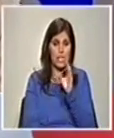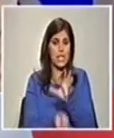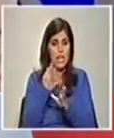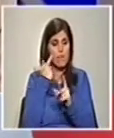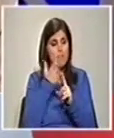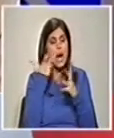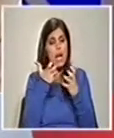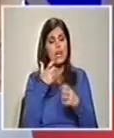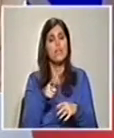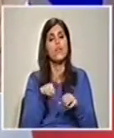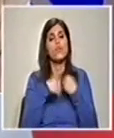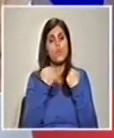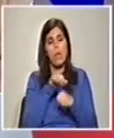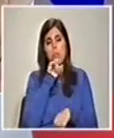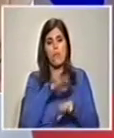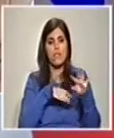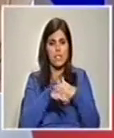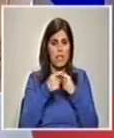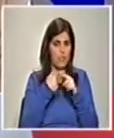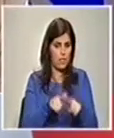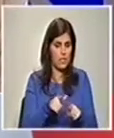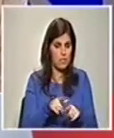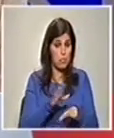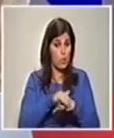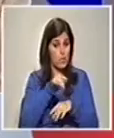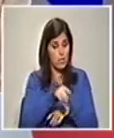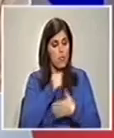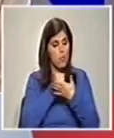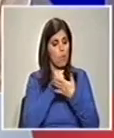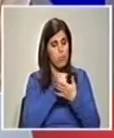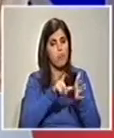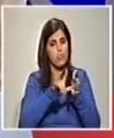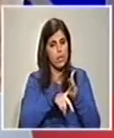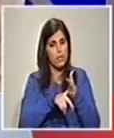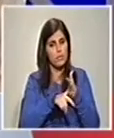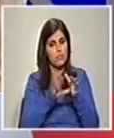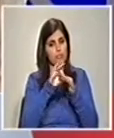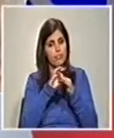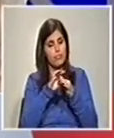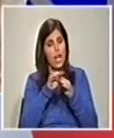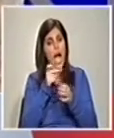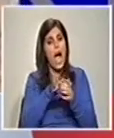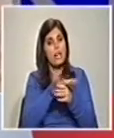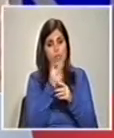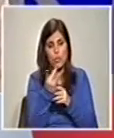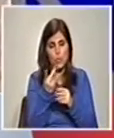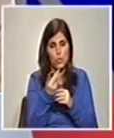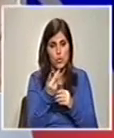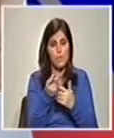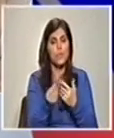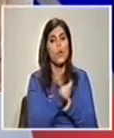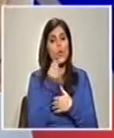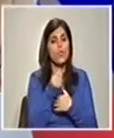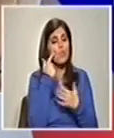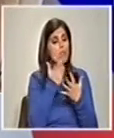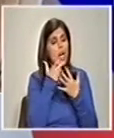social, podem de facto fazer a diferença. Por isso temos apoiado muitos projetos que cruzam estas duas áreas, portanto que cruzam os jovens com aquele impacto social que podem ter.